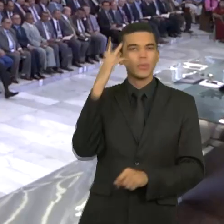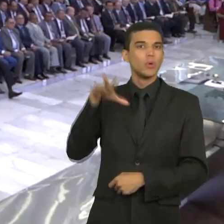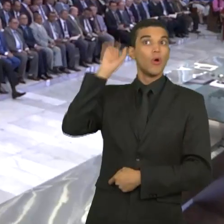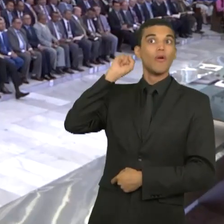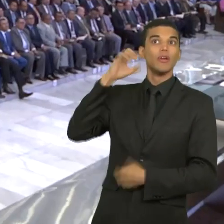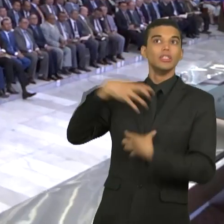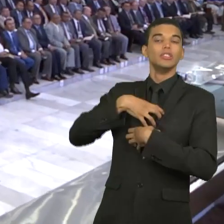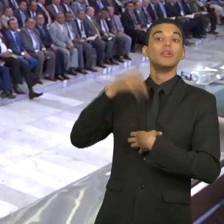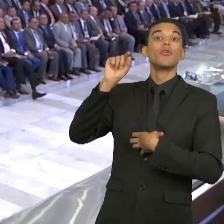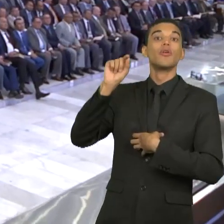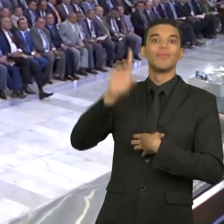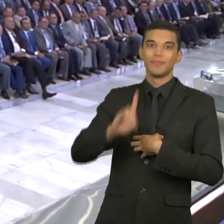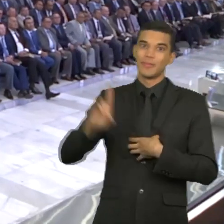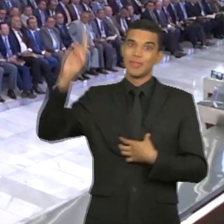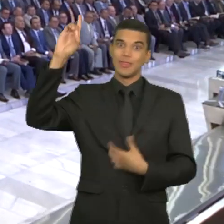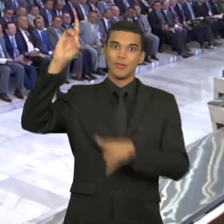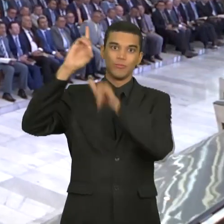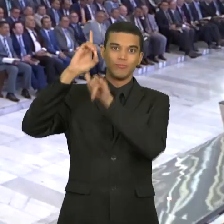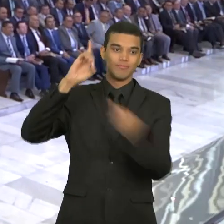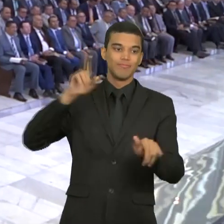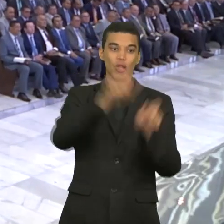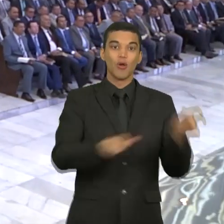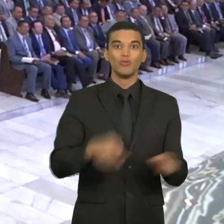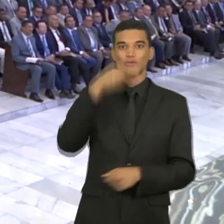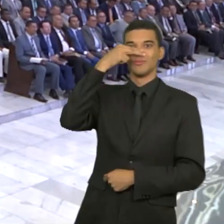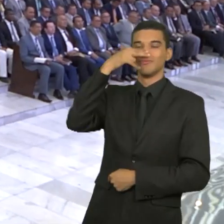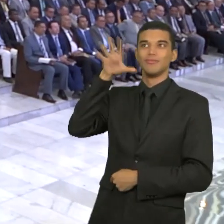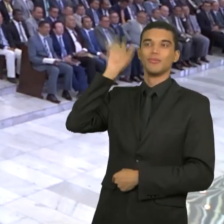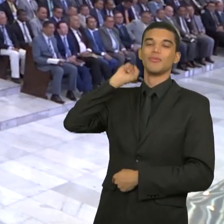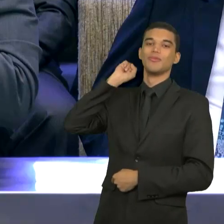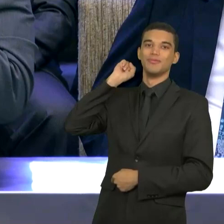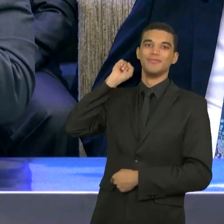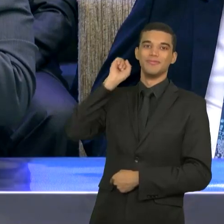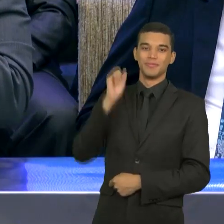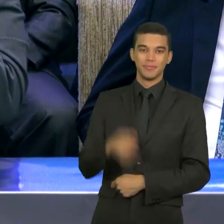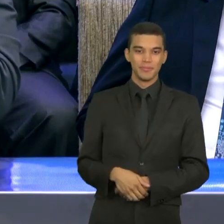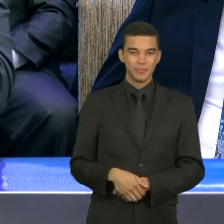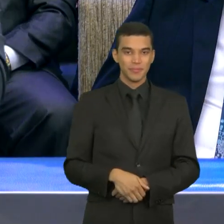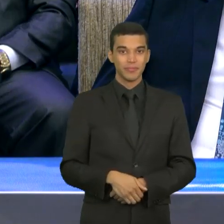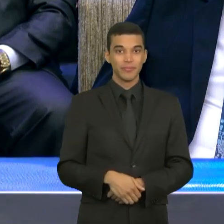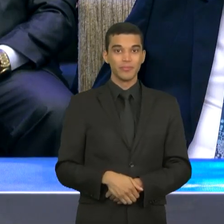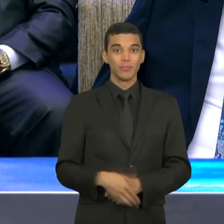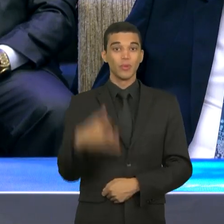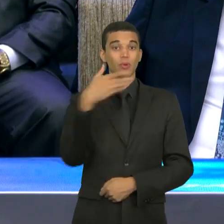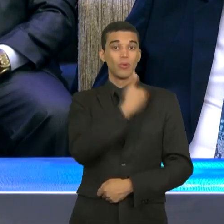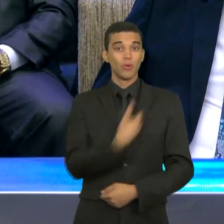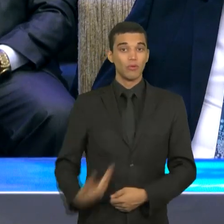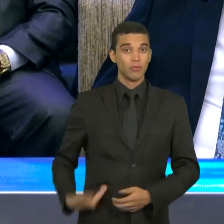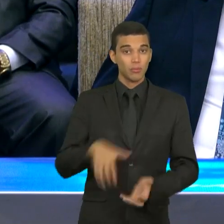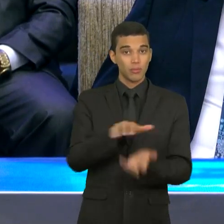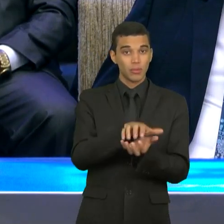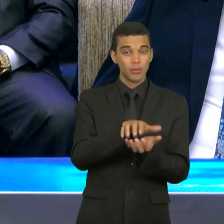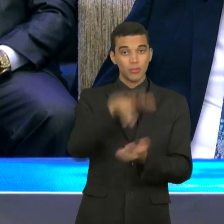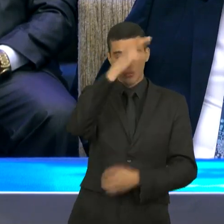o governador do Pernambuco e o prefeito da cidade de Recife